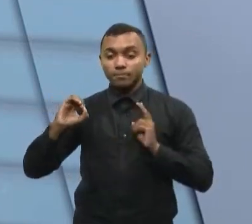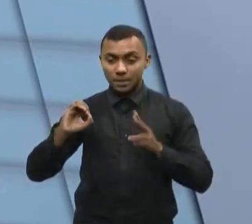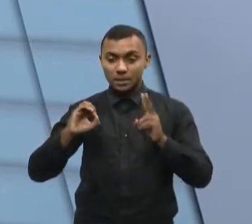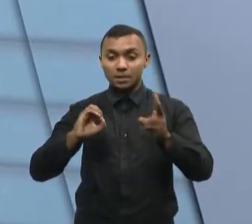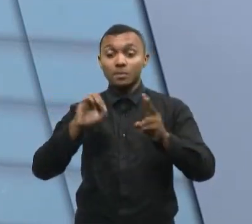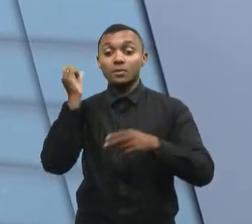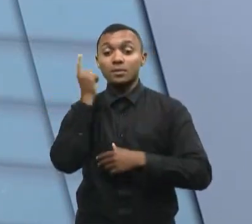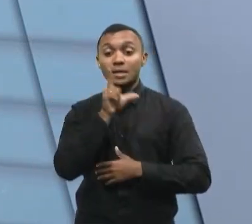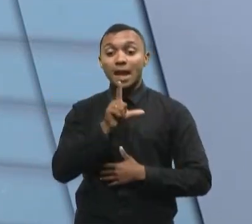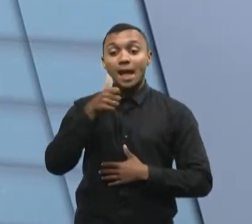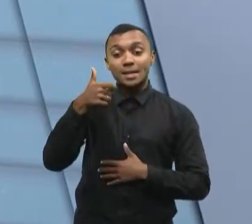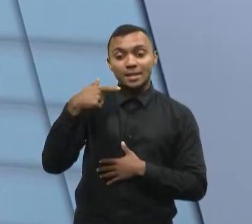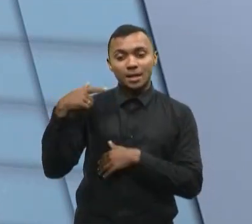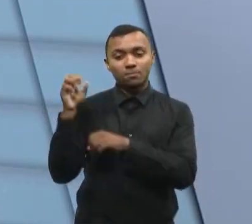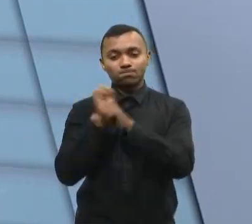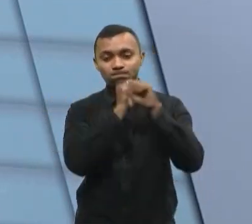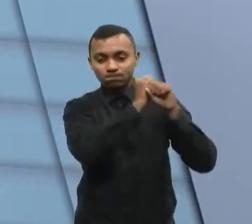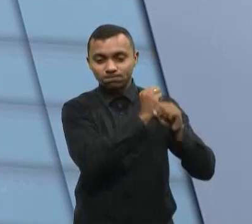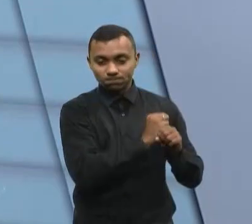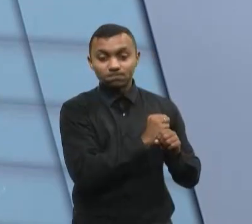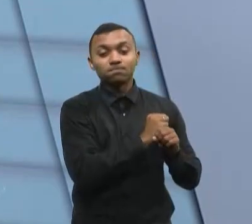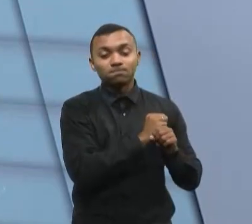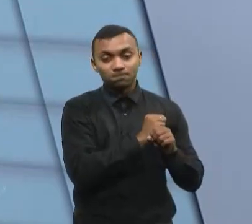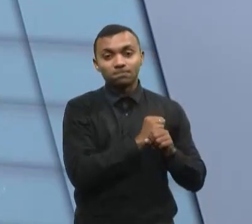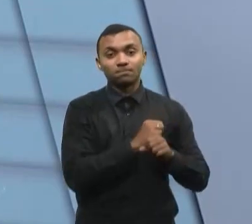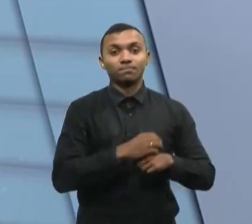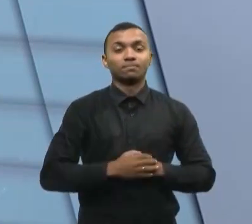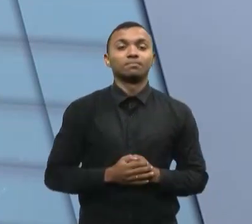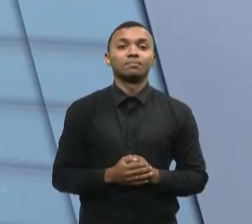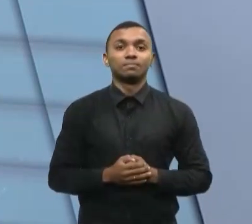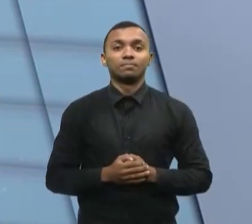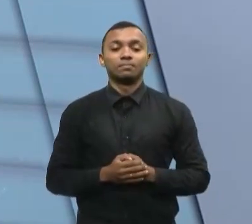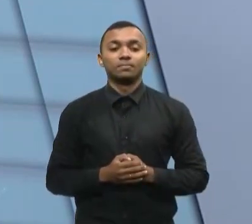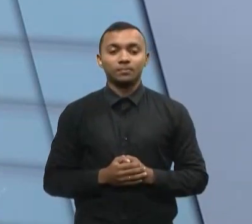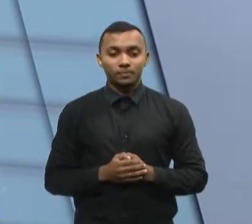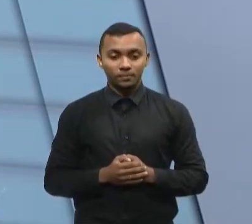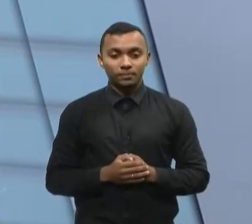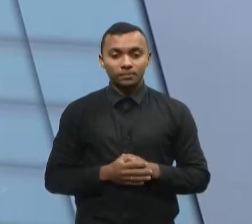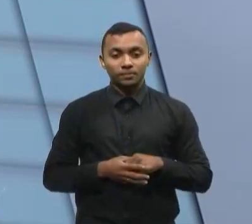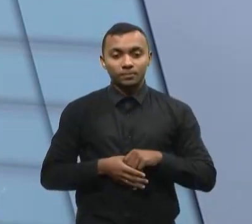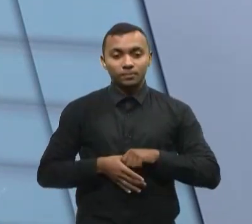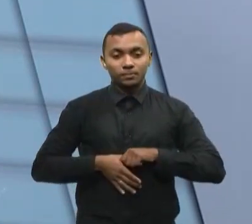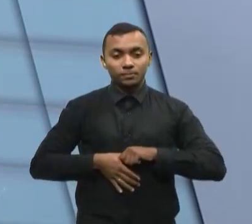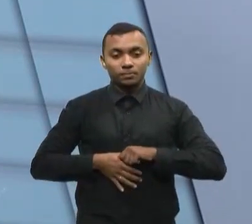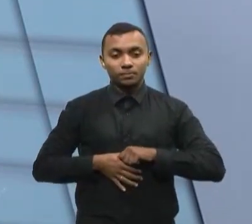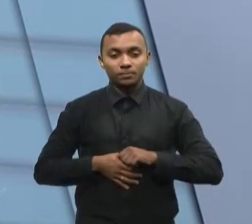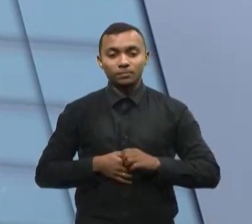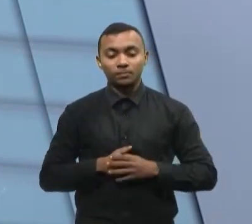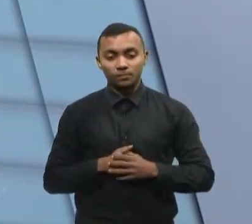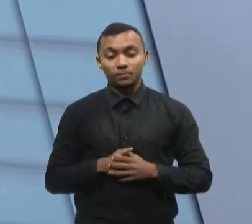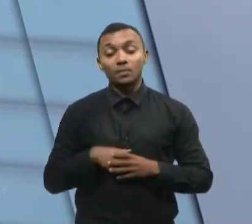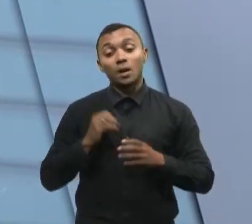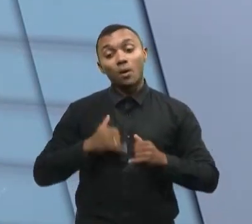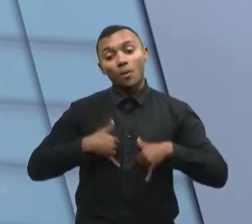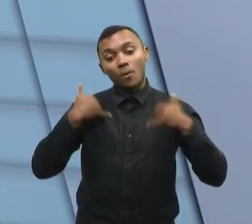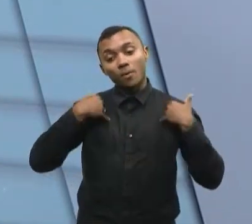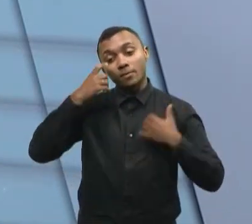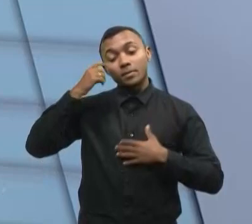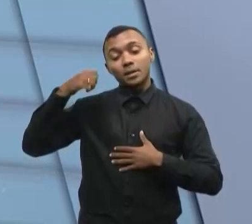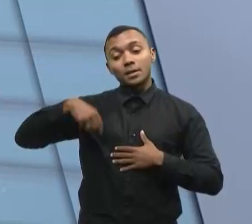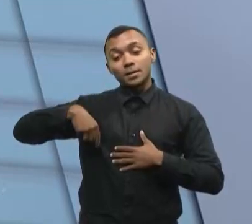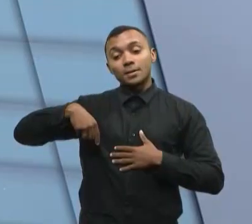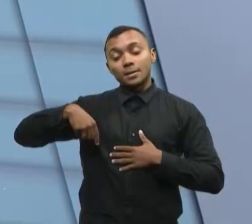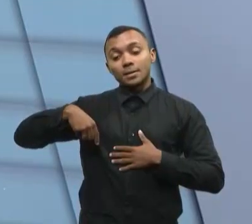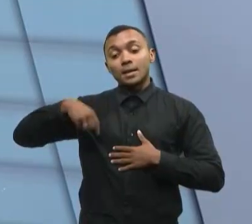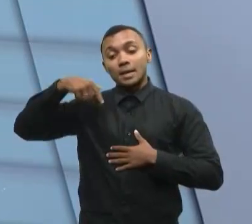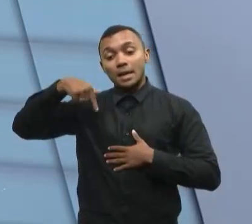completando 17 anos, porque nós entramos no ar logo depois e muito orgulho, eu digo que o Questão de Ordem foi o primeiro programa que